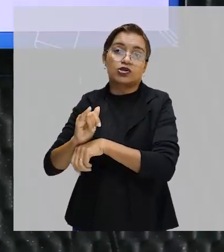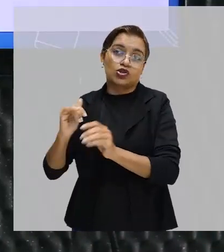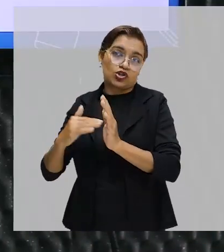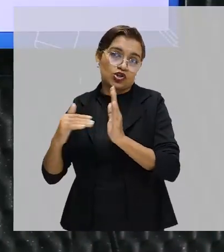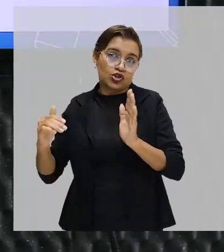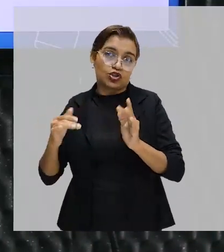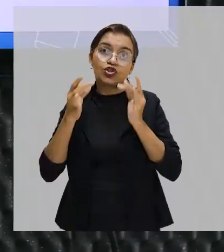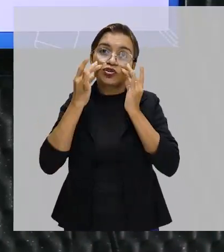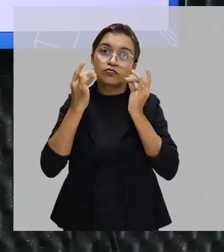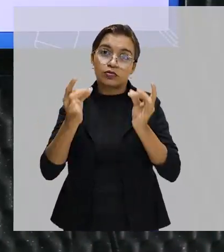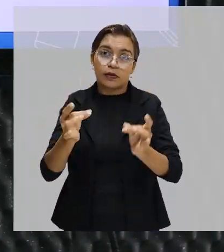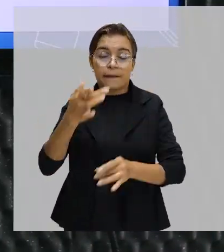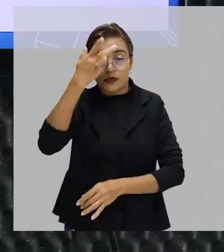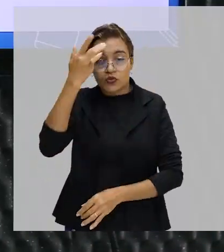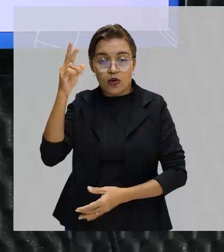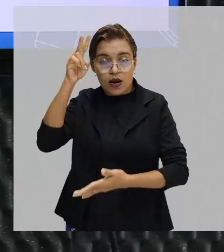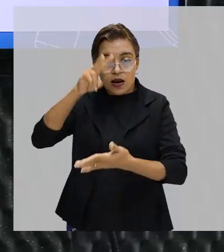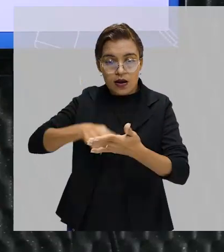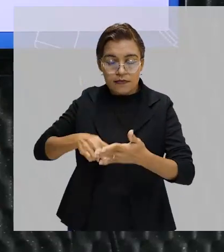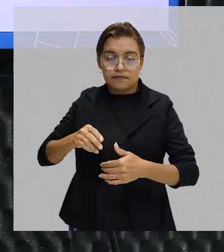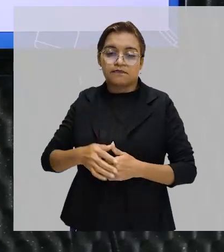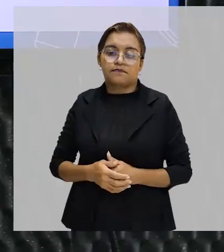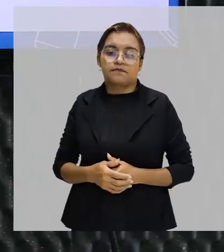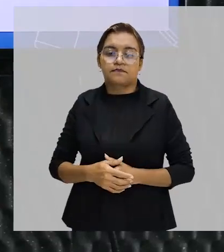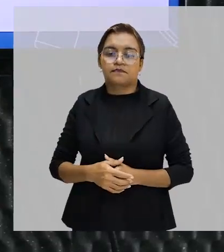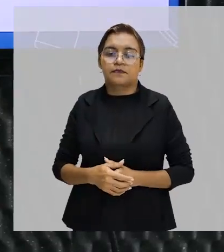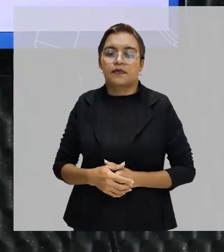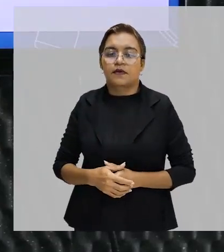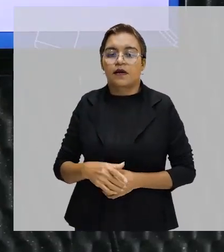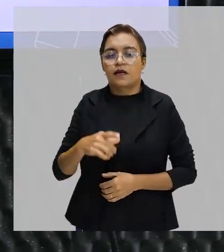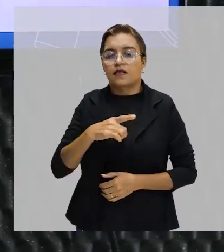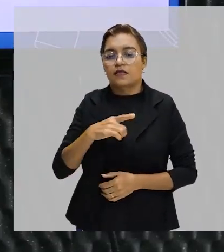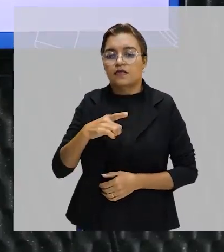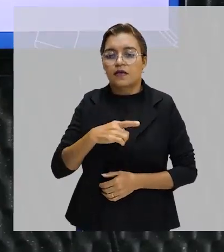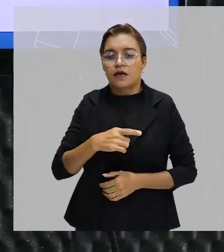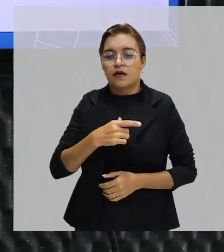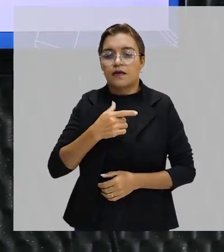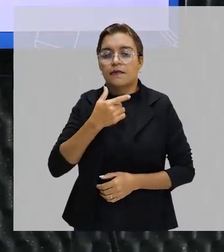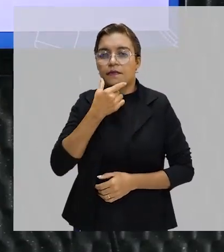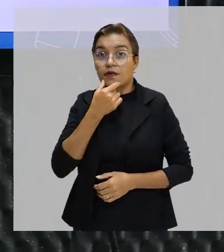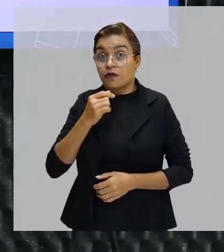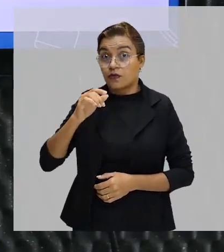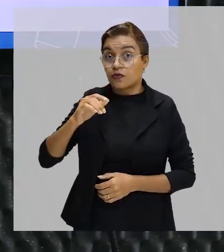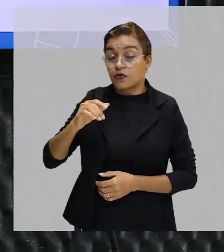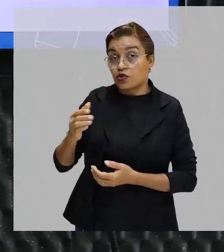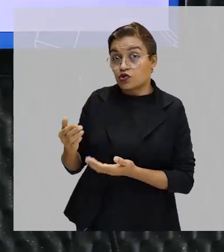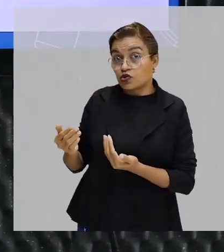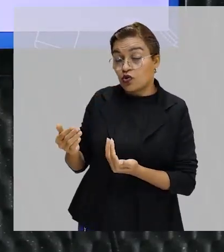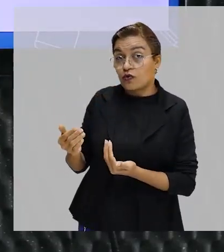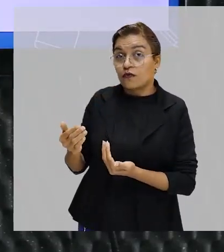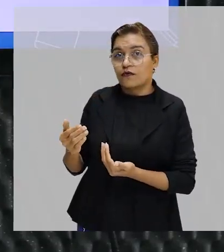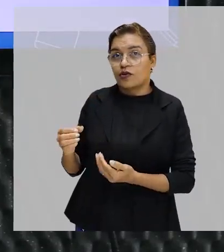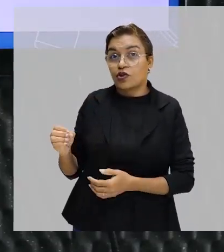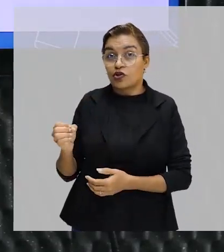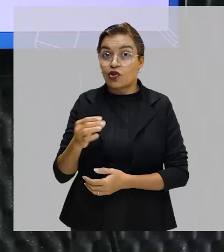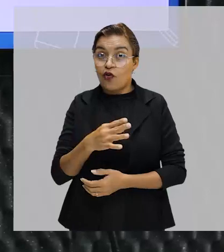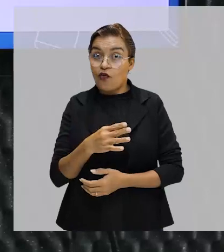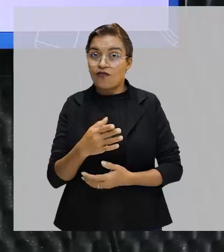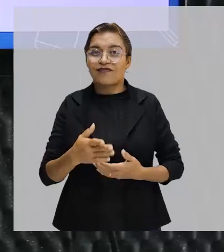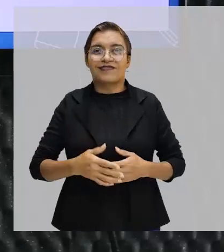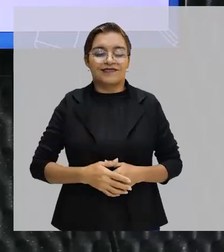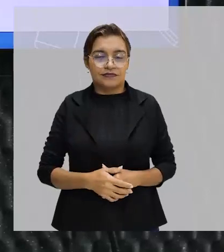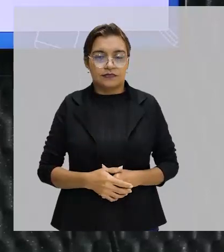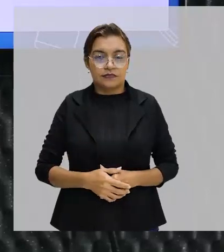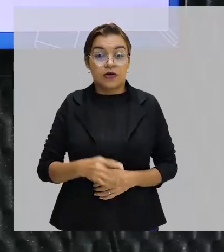do leitor. Diz assim, ó, tem garoto novo no pedaço, né? E aí logo em seguida você observa que trata-se